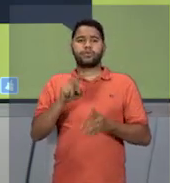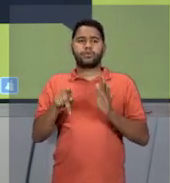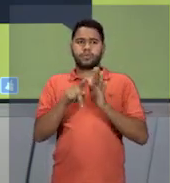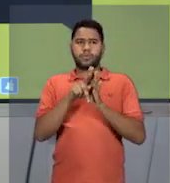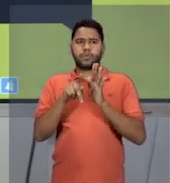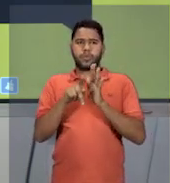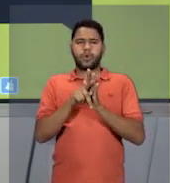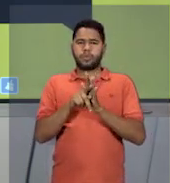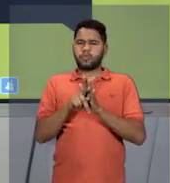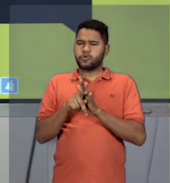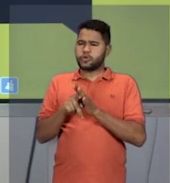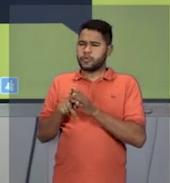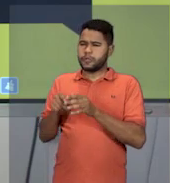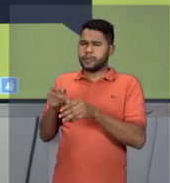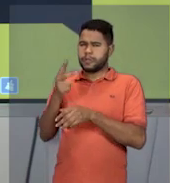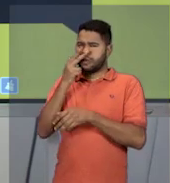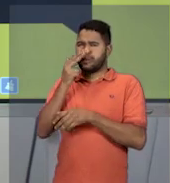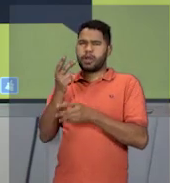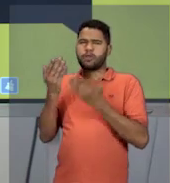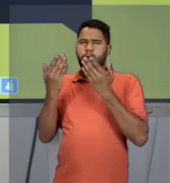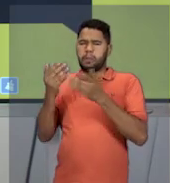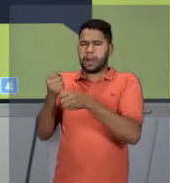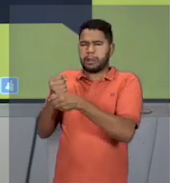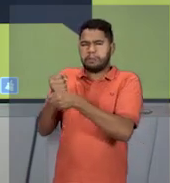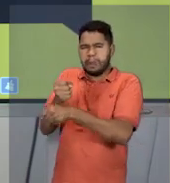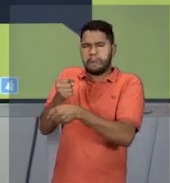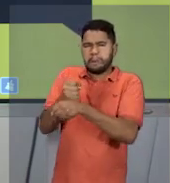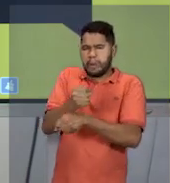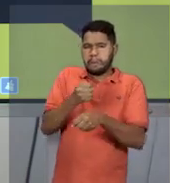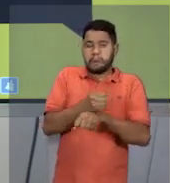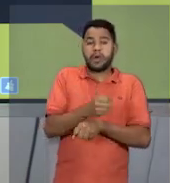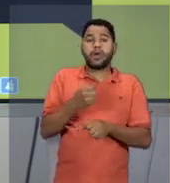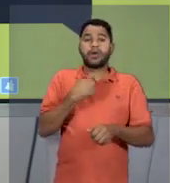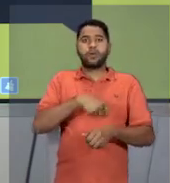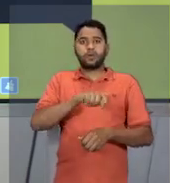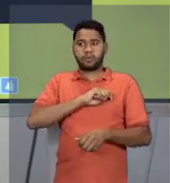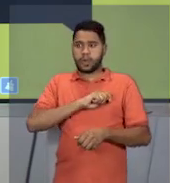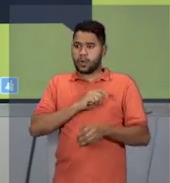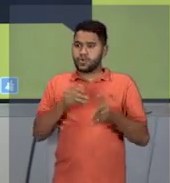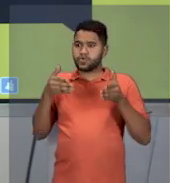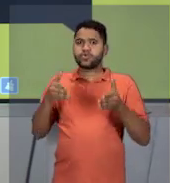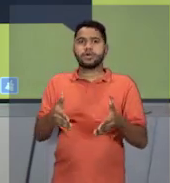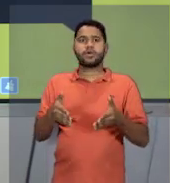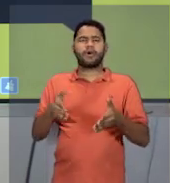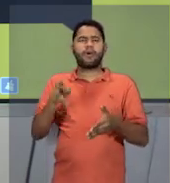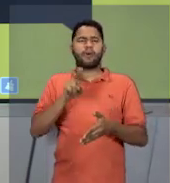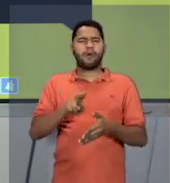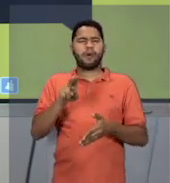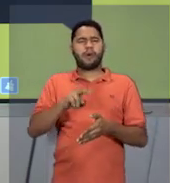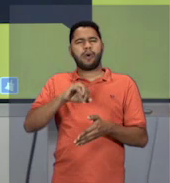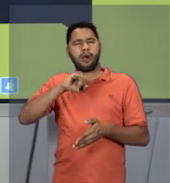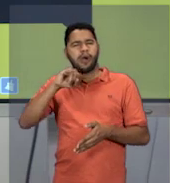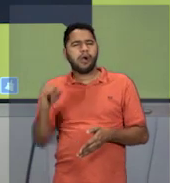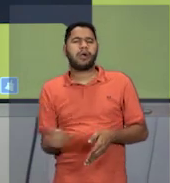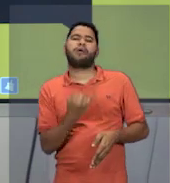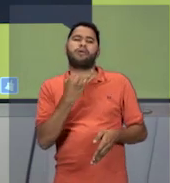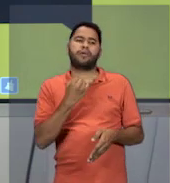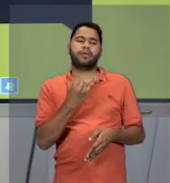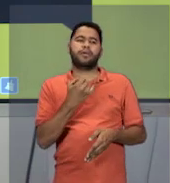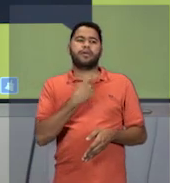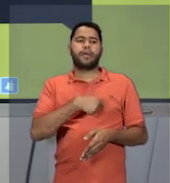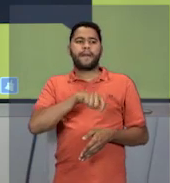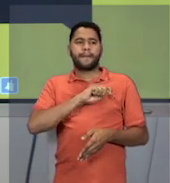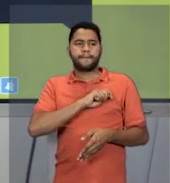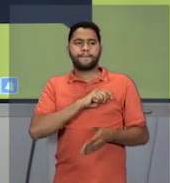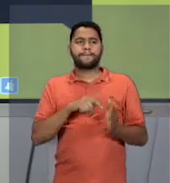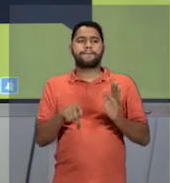de exploração, e aí os espanhóis, quando chegam aqui, aproveitam desse sistema. Então os espanhóis